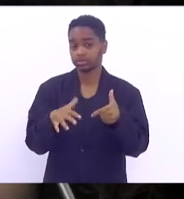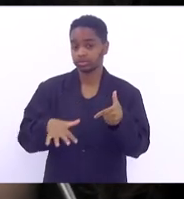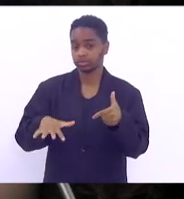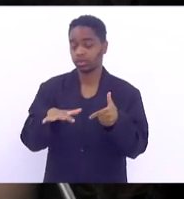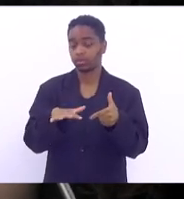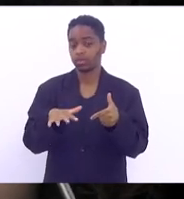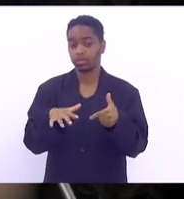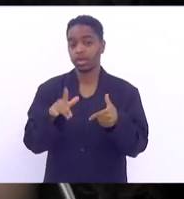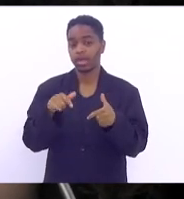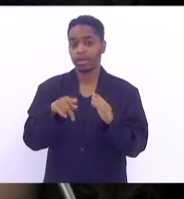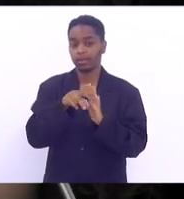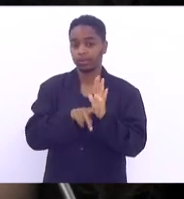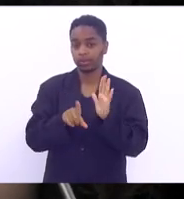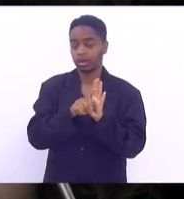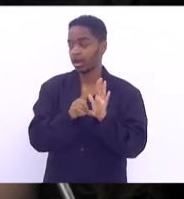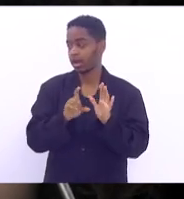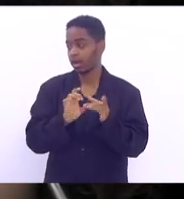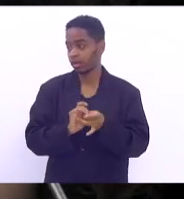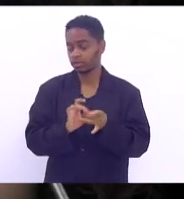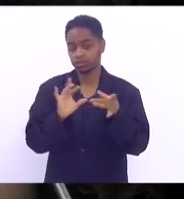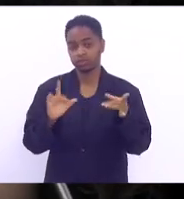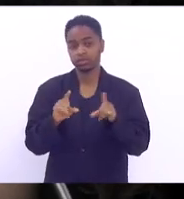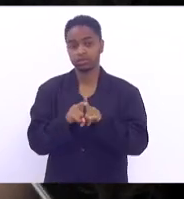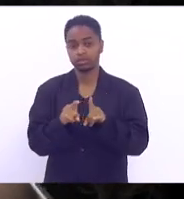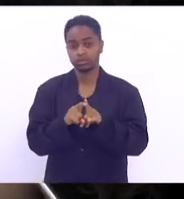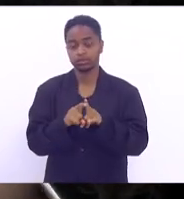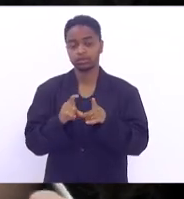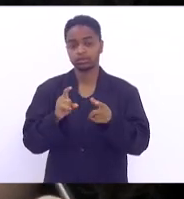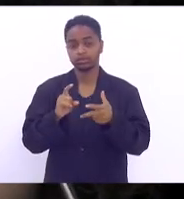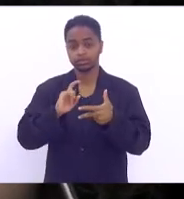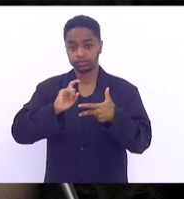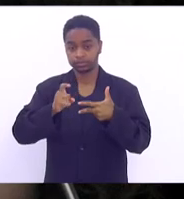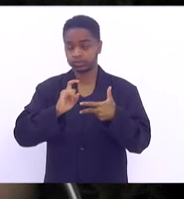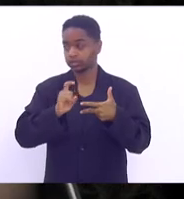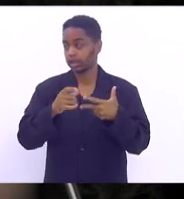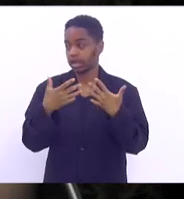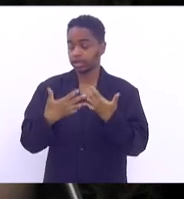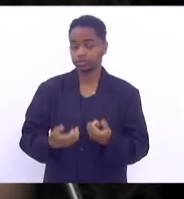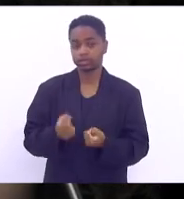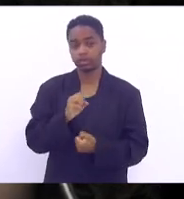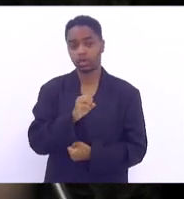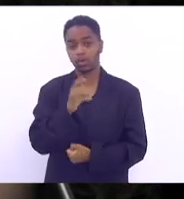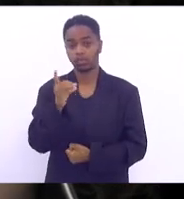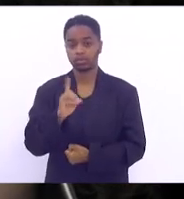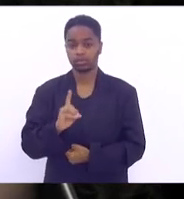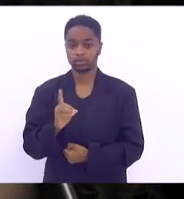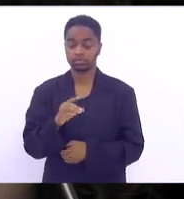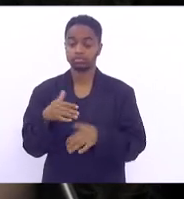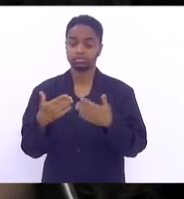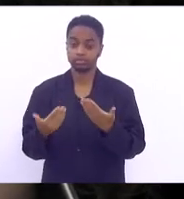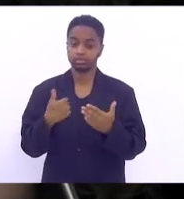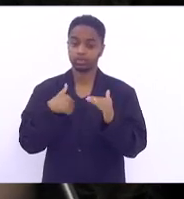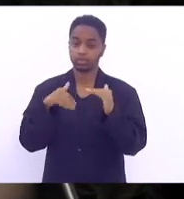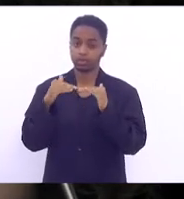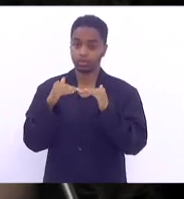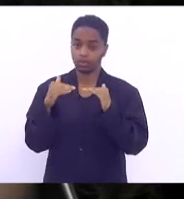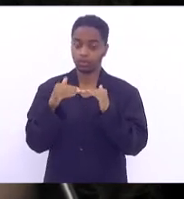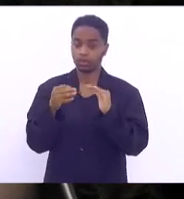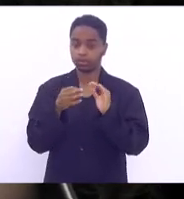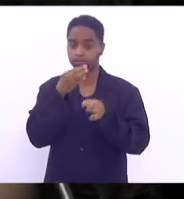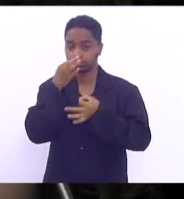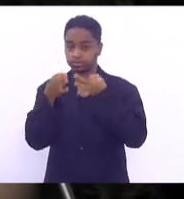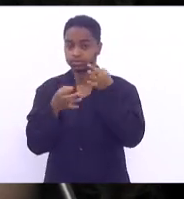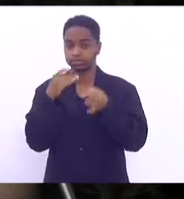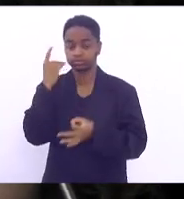projeto autorizativo, e aí o Poder Executivo acata ou não. Então, concordando aqui com a argumentação da